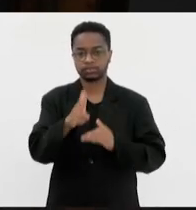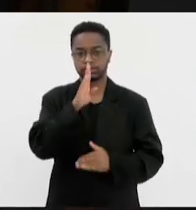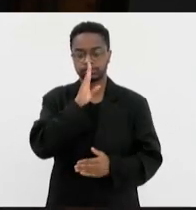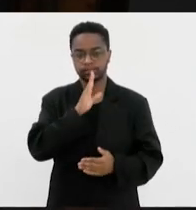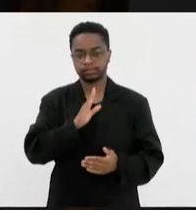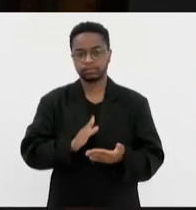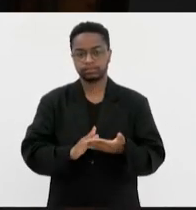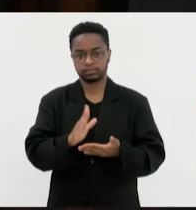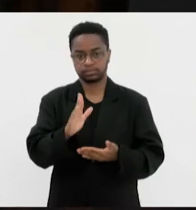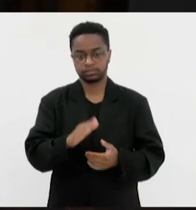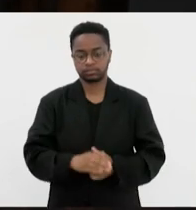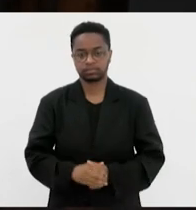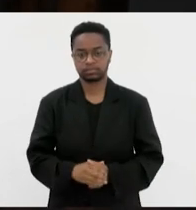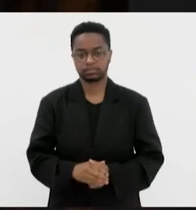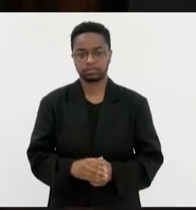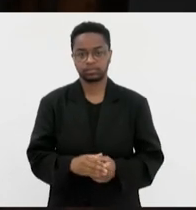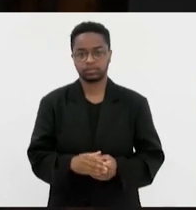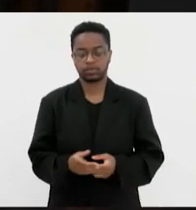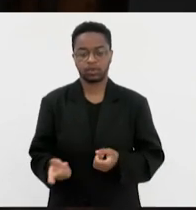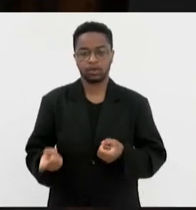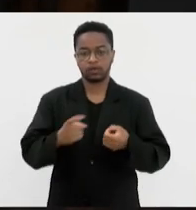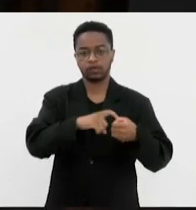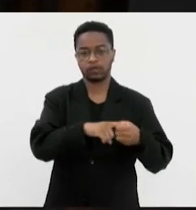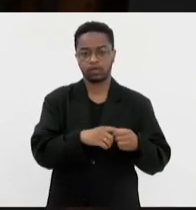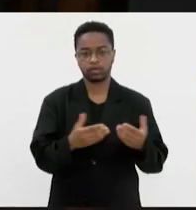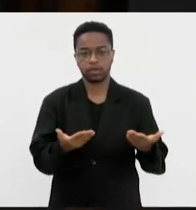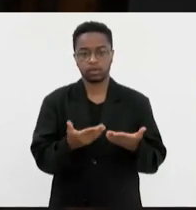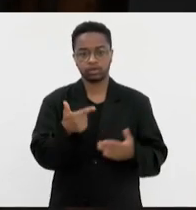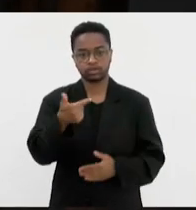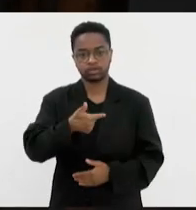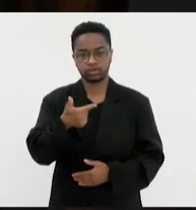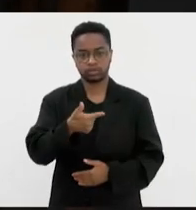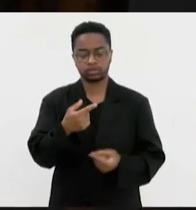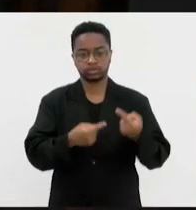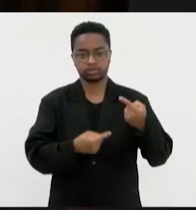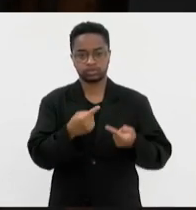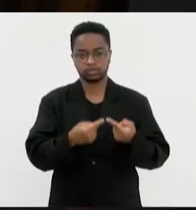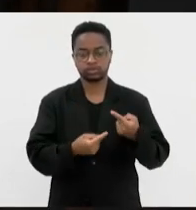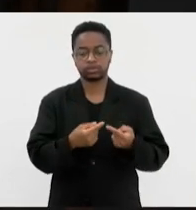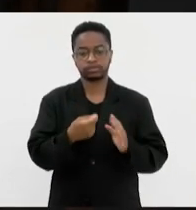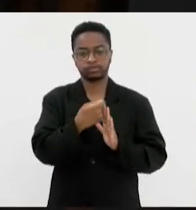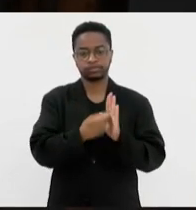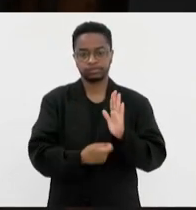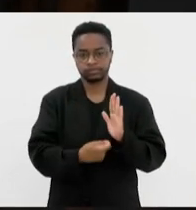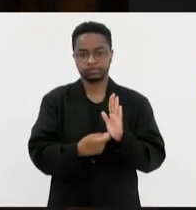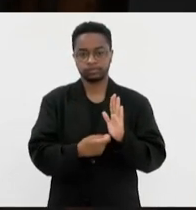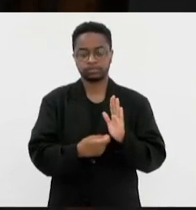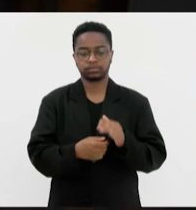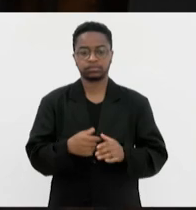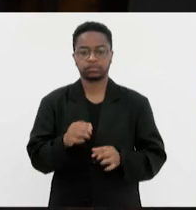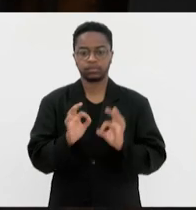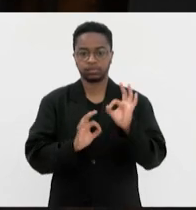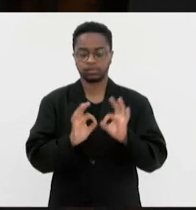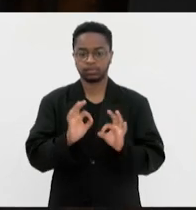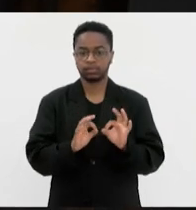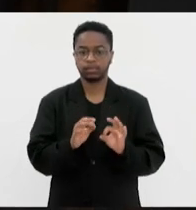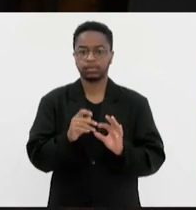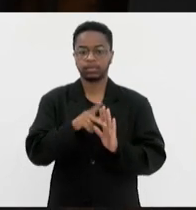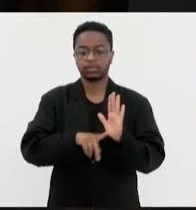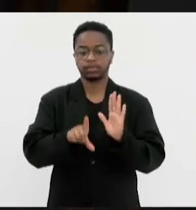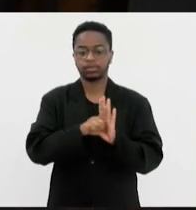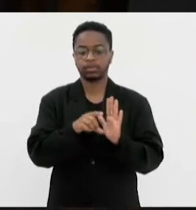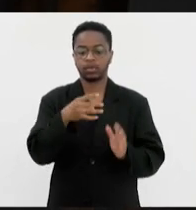estão, aprovado, retorna em segunda para a redação do vencido. Anuncio o projeto de lei número